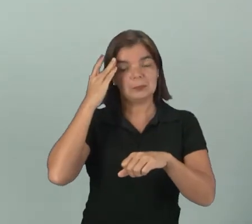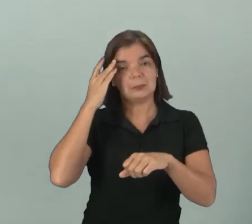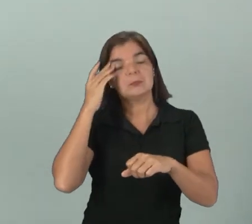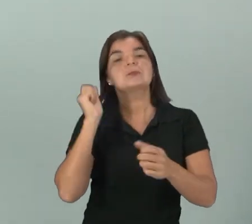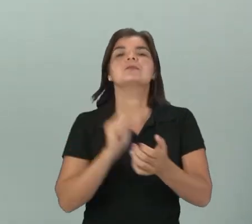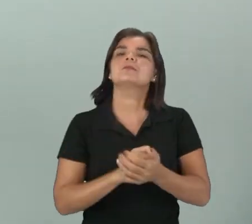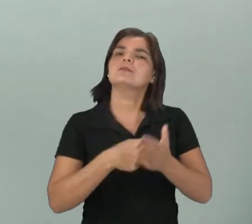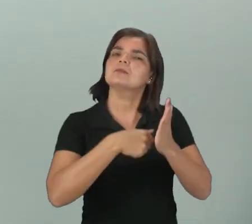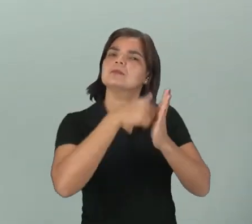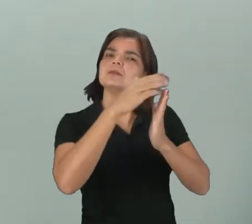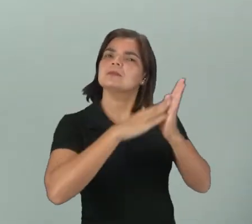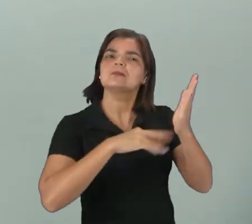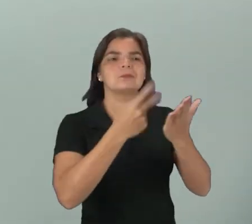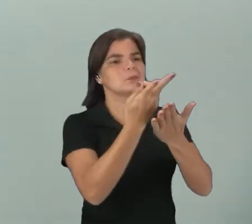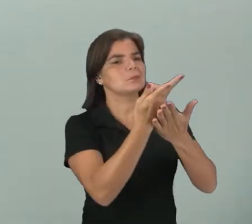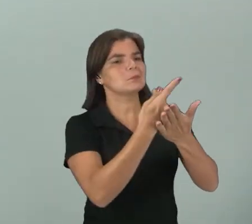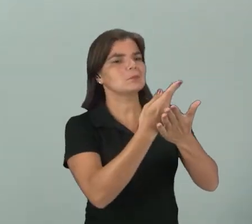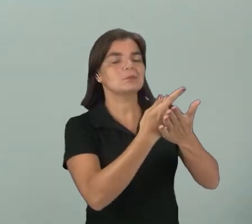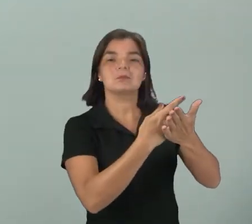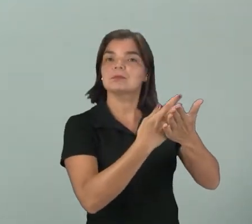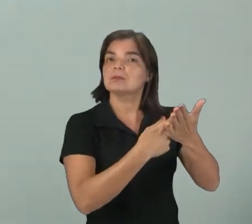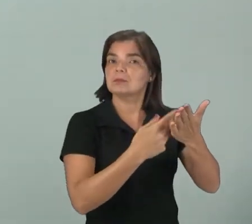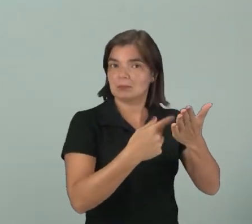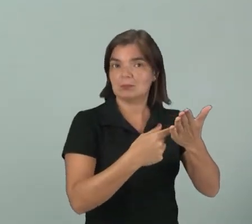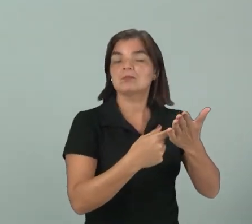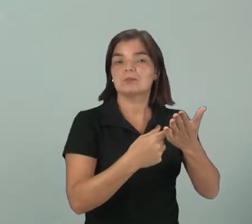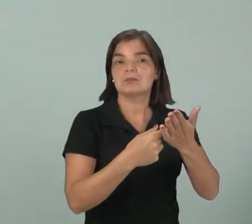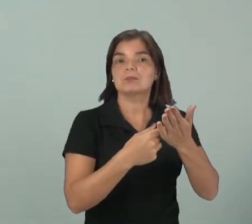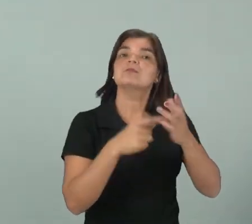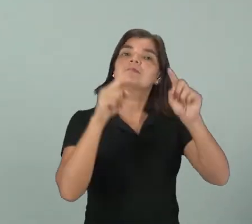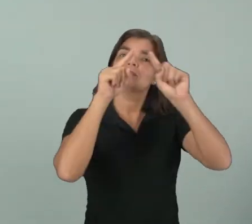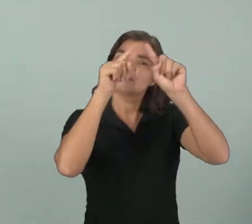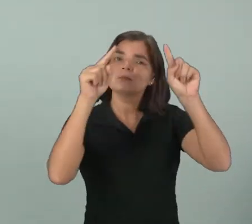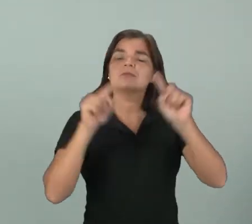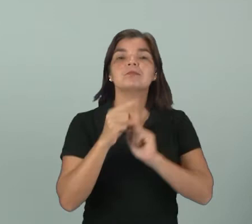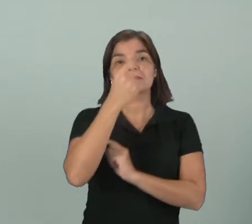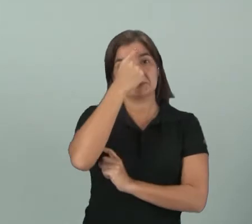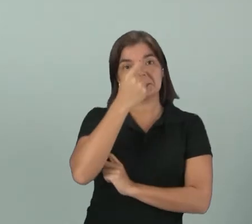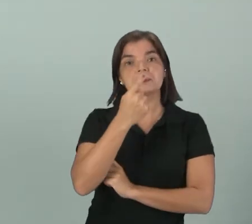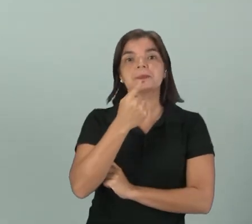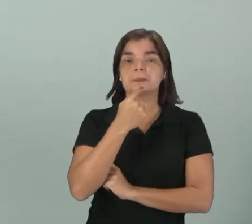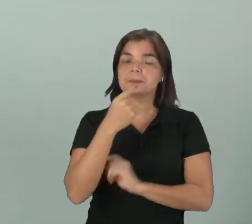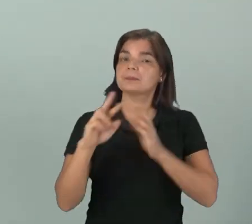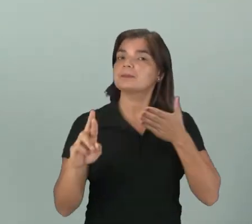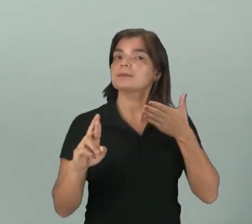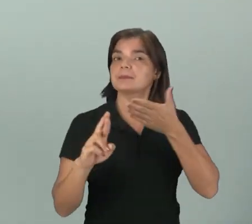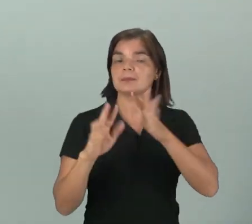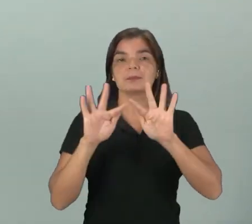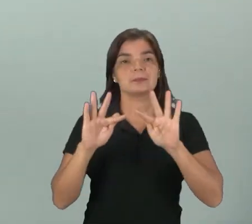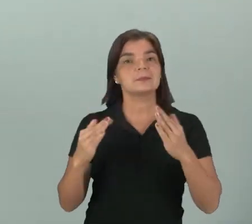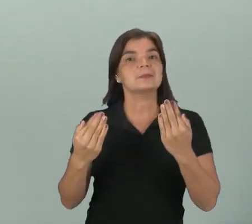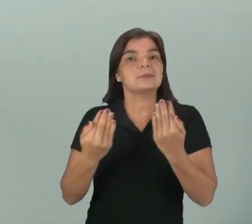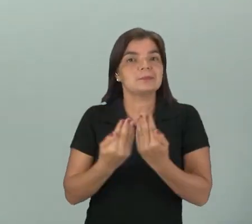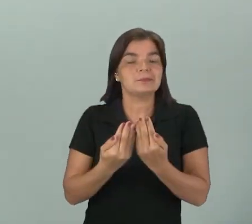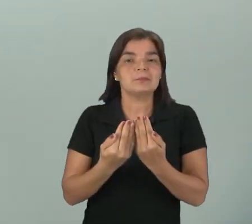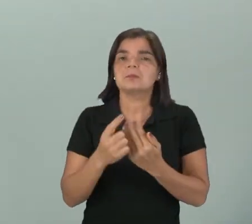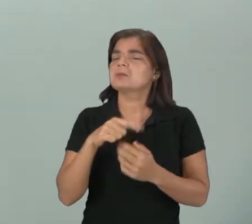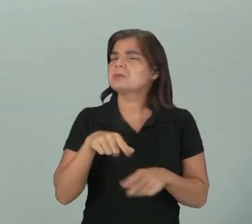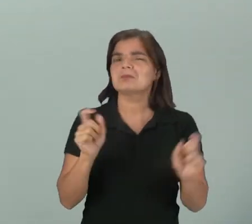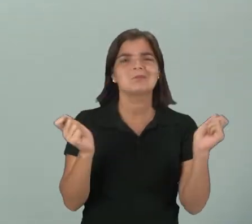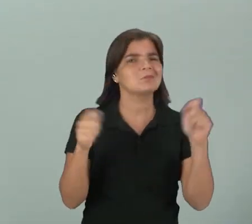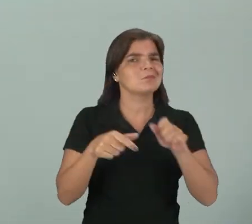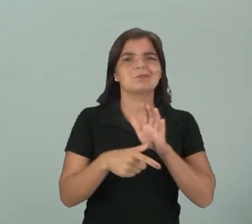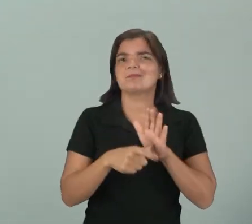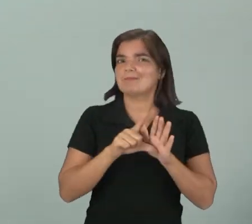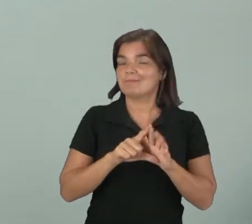plásticos para pintarem ou desenharem porta-retratos, né, imagens que fossem representar a família deles. Isso não era